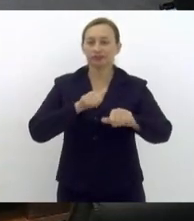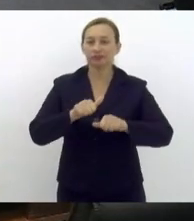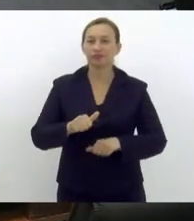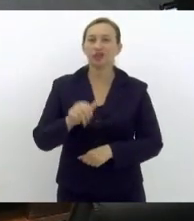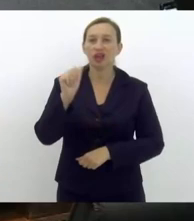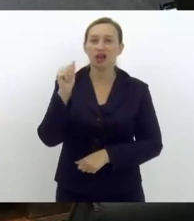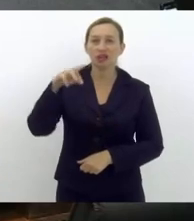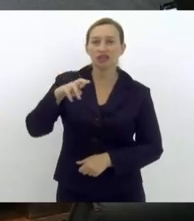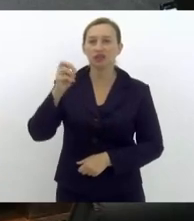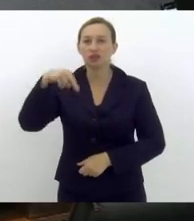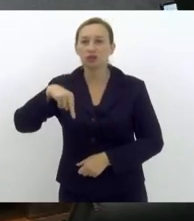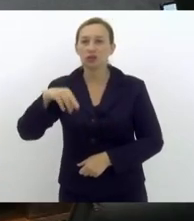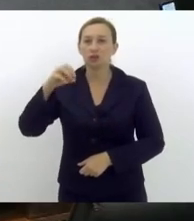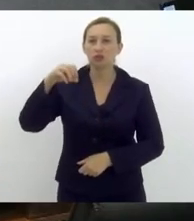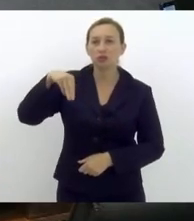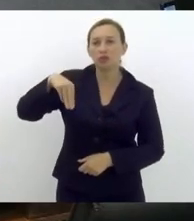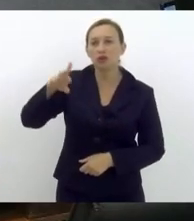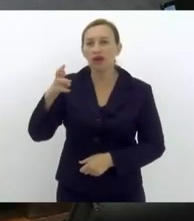Anderson Moraes.